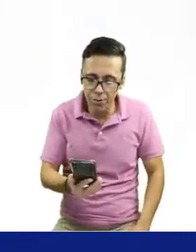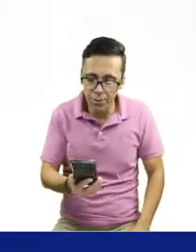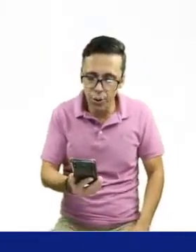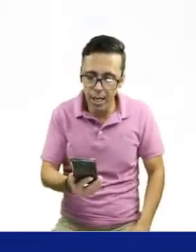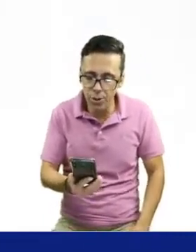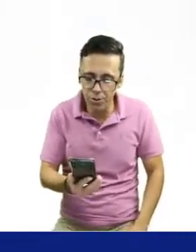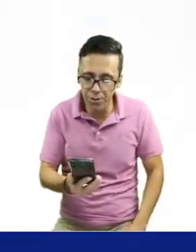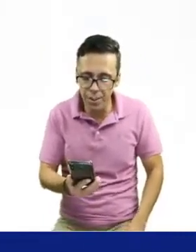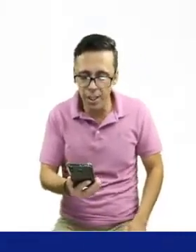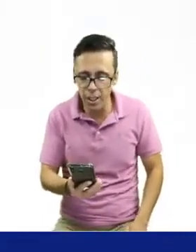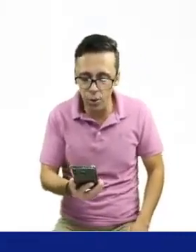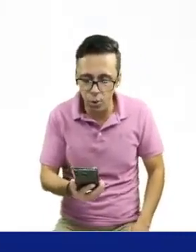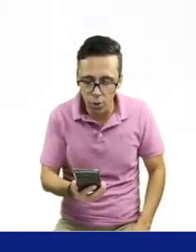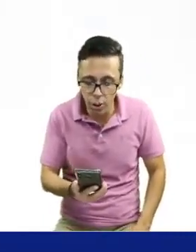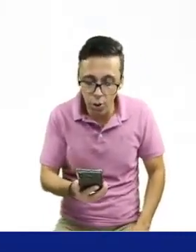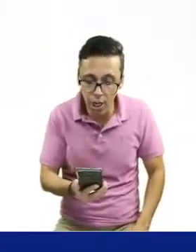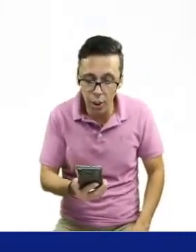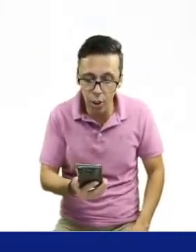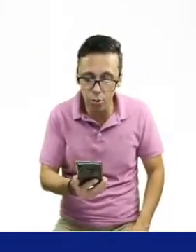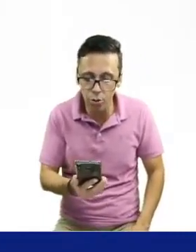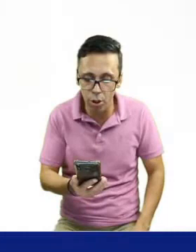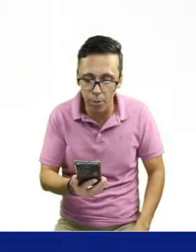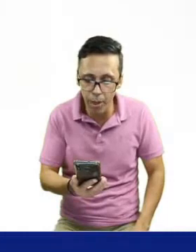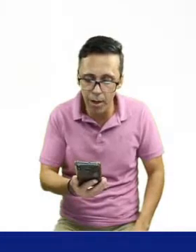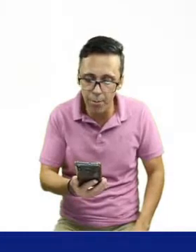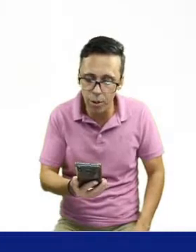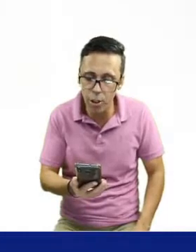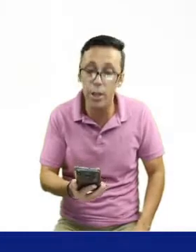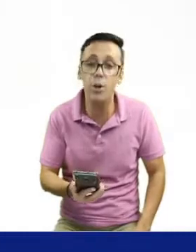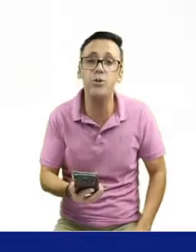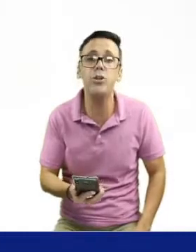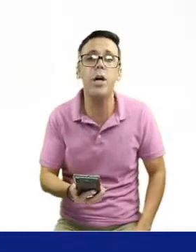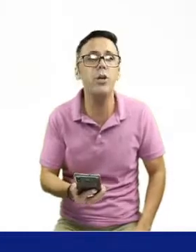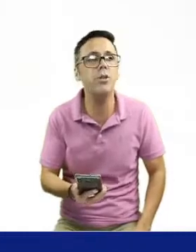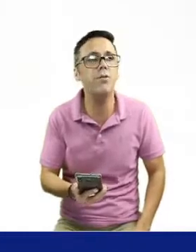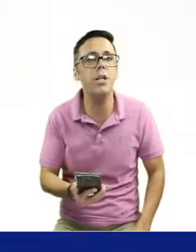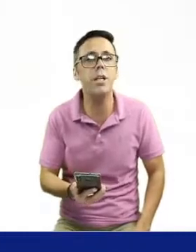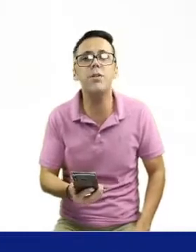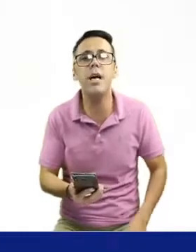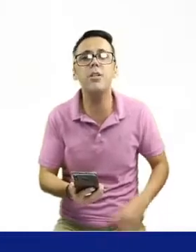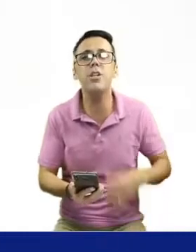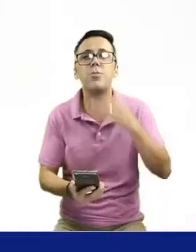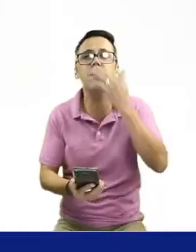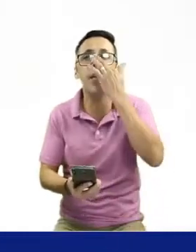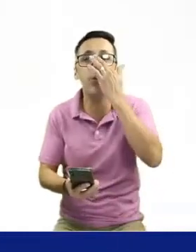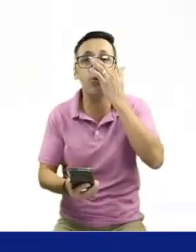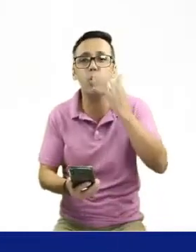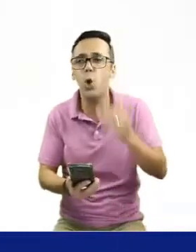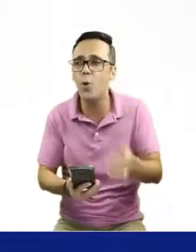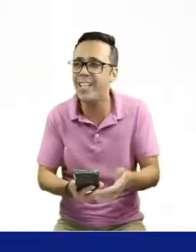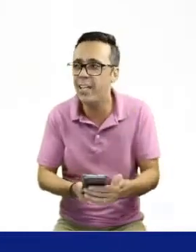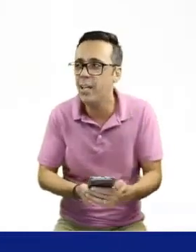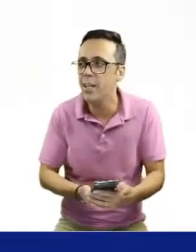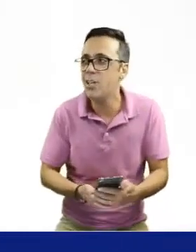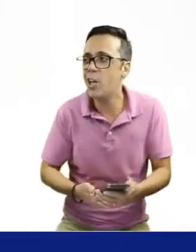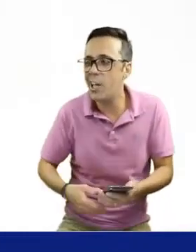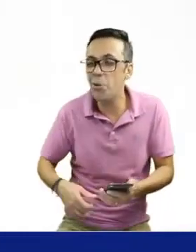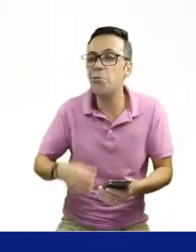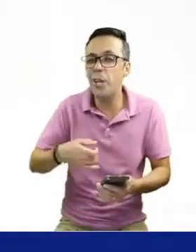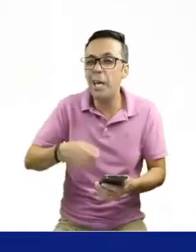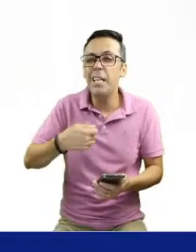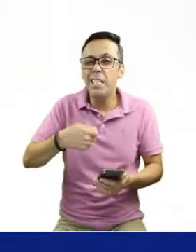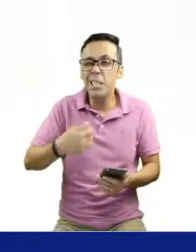o Jadson Jadson ferir ano não Jailson meu amigo Jailson Jailson de Oleiro tá gente precisava um show aí